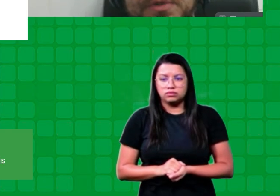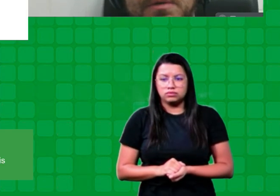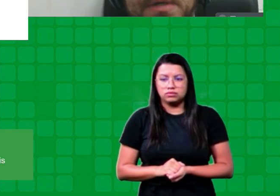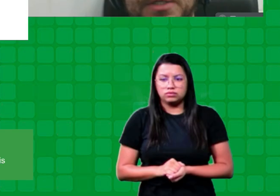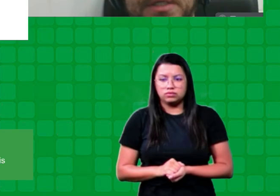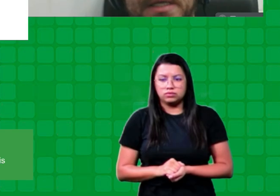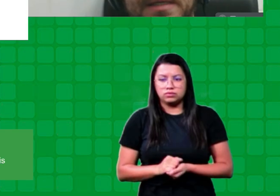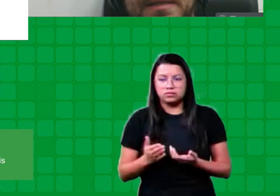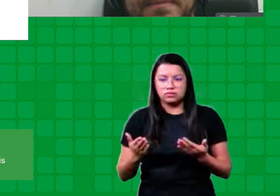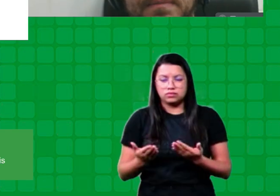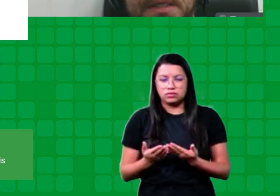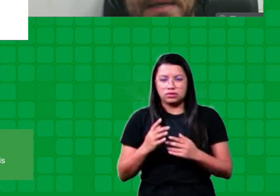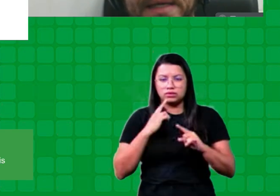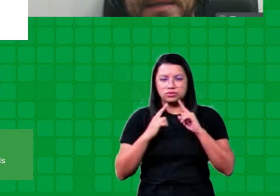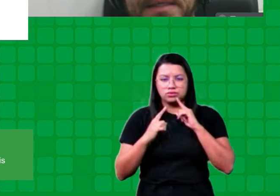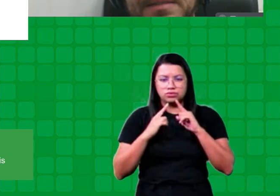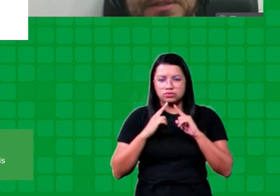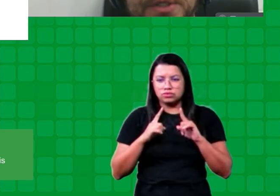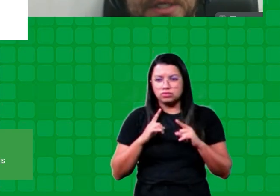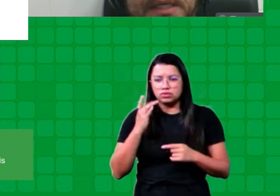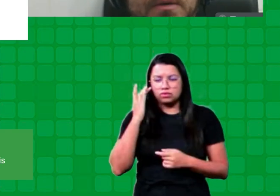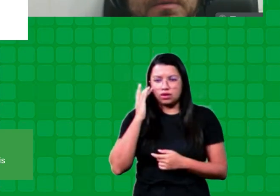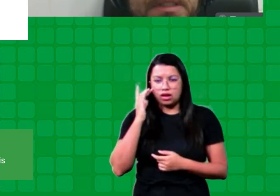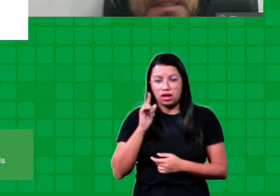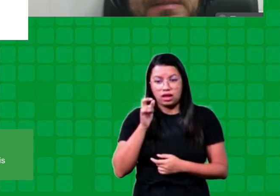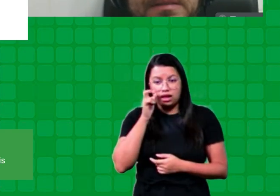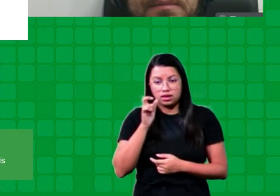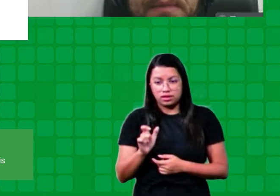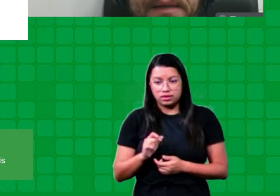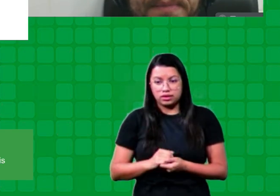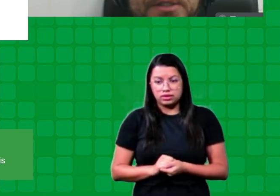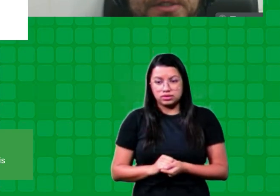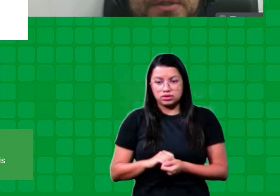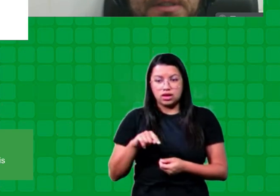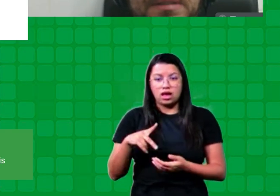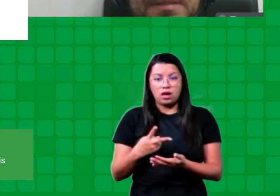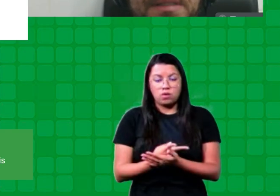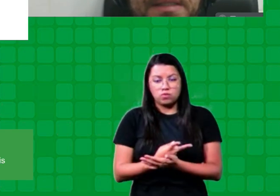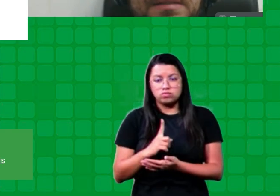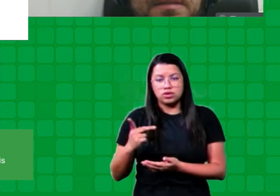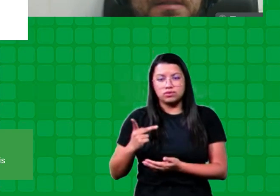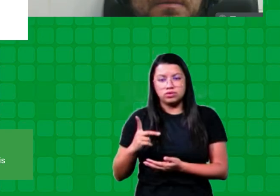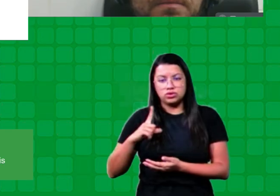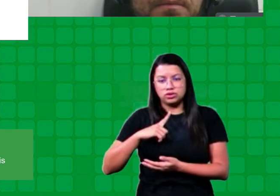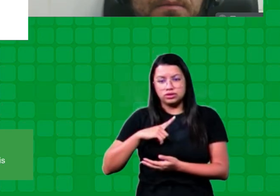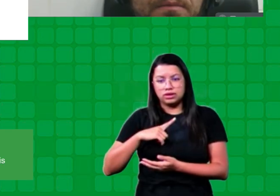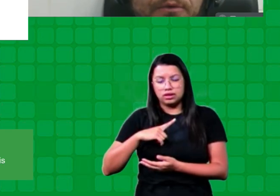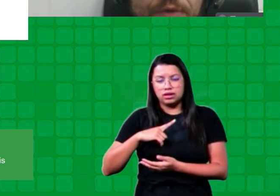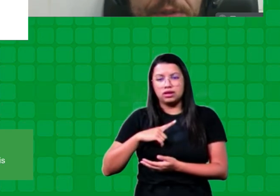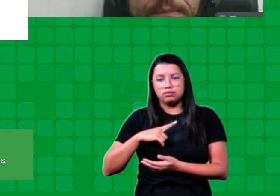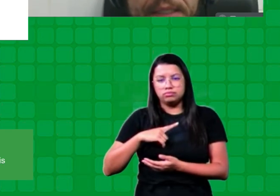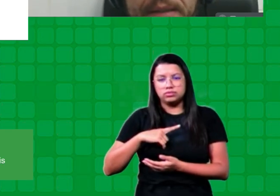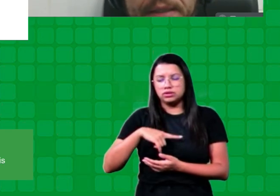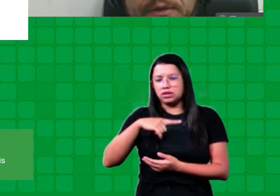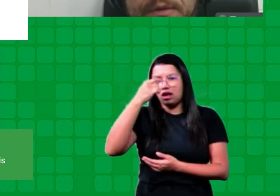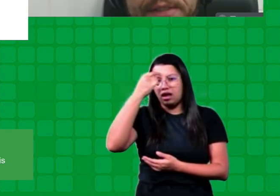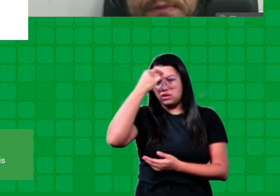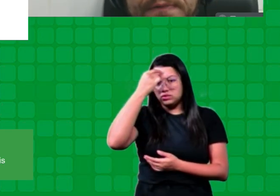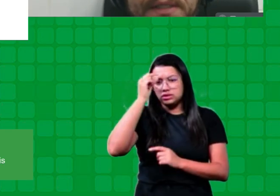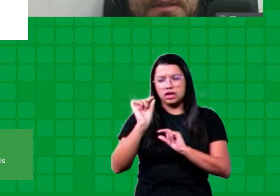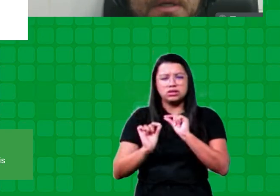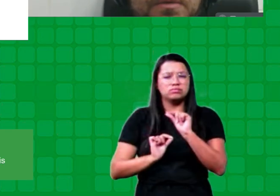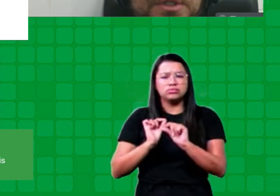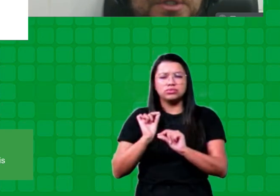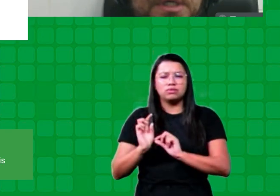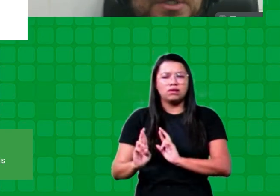essa discussão, eu acho que é interessante que ela aconteça para a gente ter ciência, então, do que se pretende com